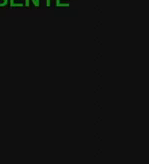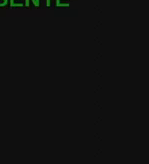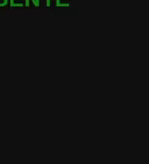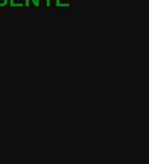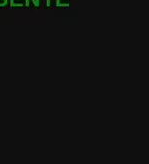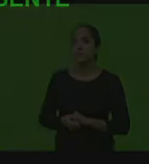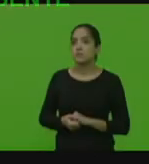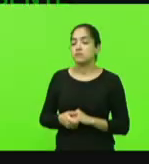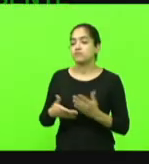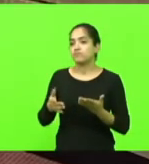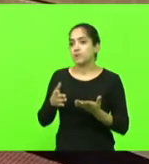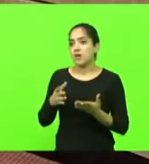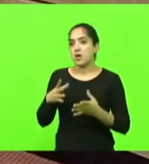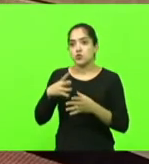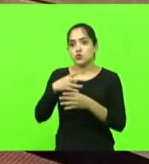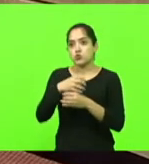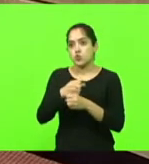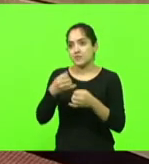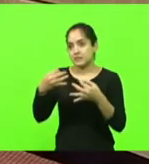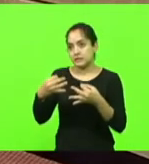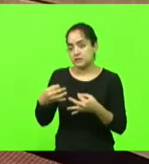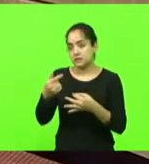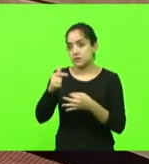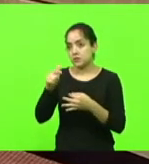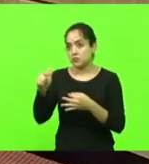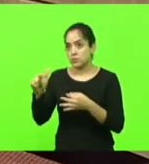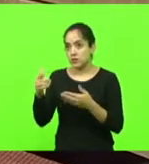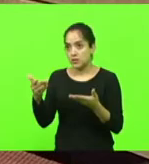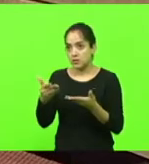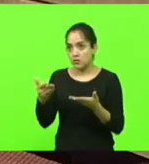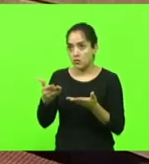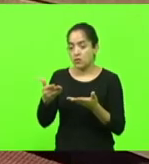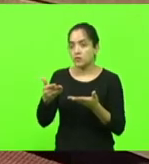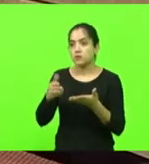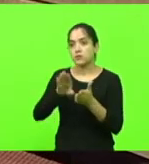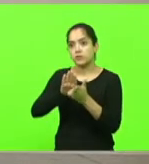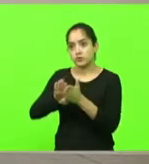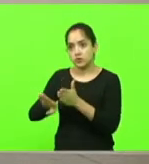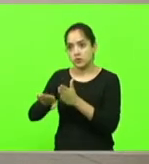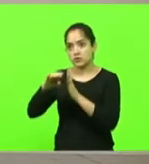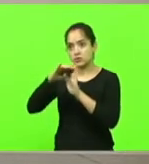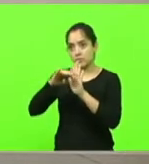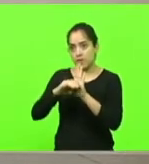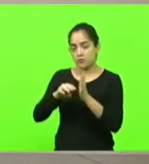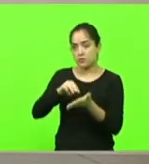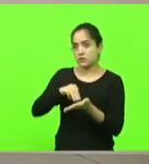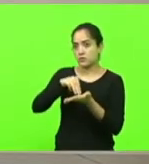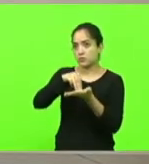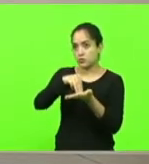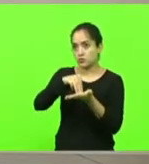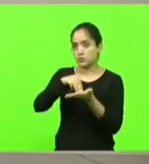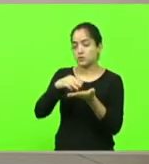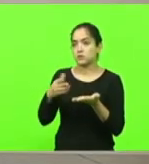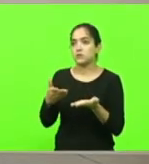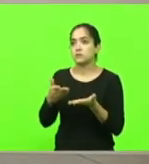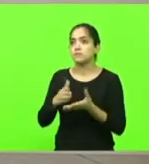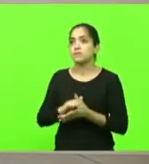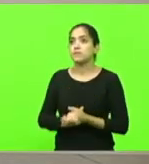Infelizmente, não temos quórum para a deliberação das matérias. Essa presidência retira de pauta as moções.